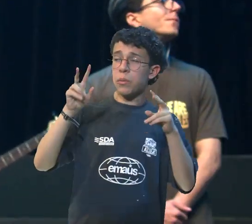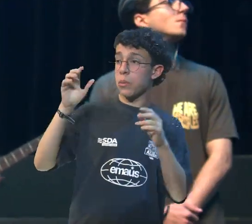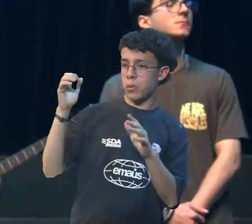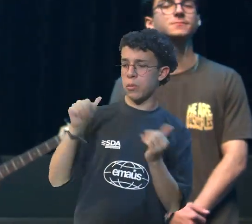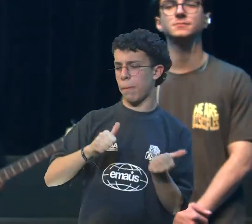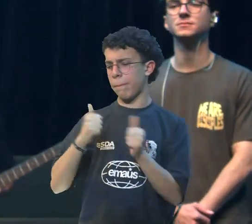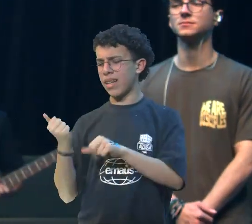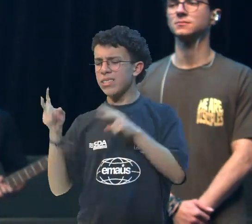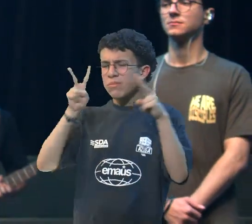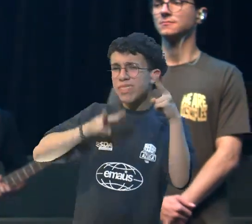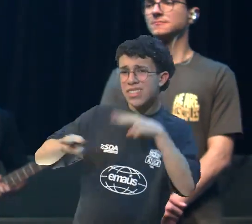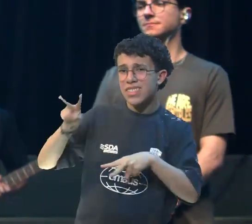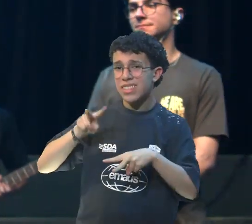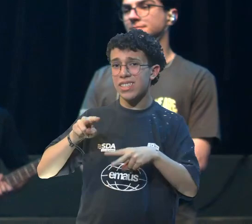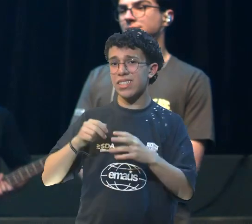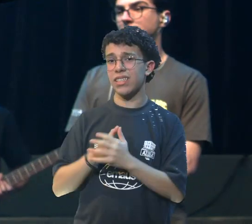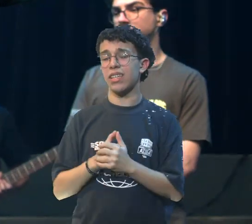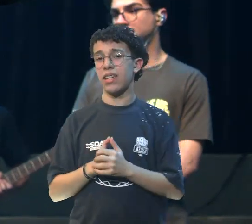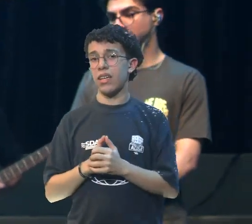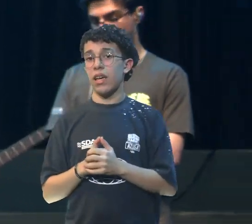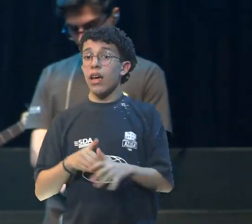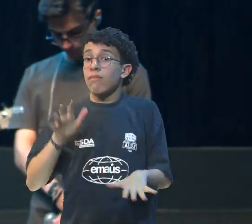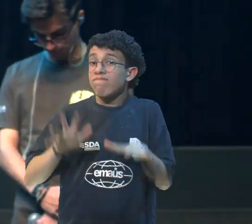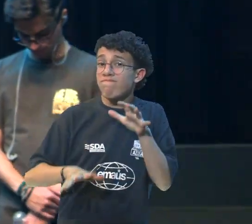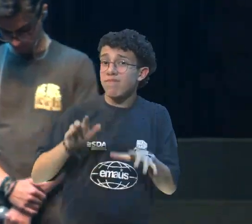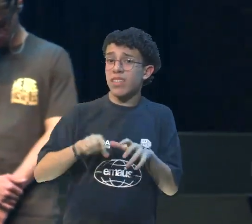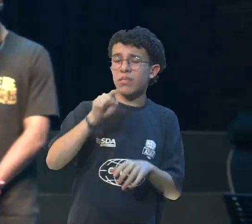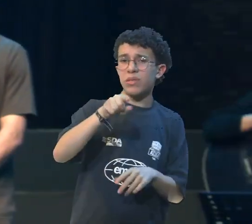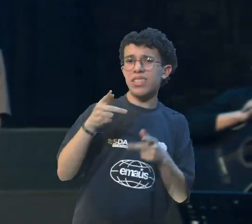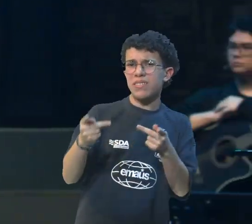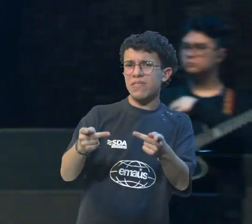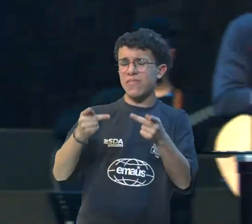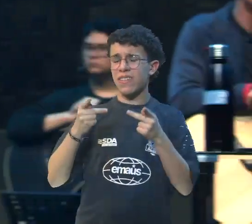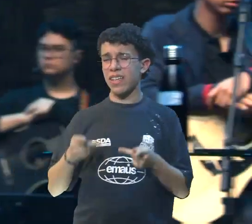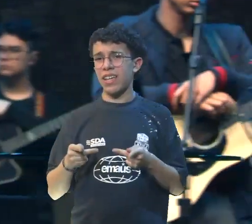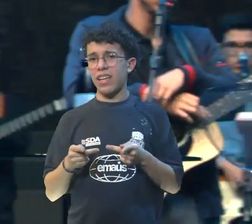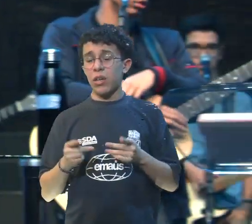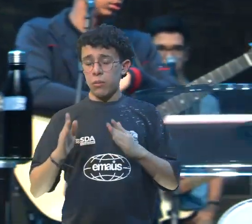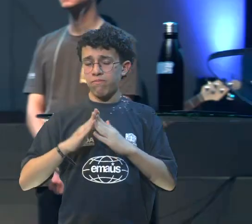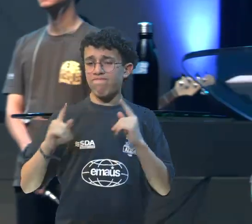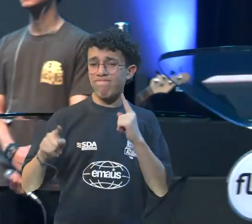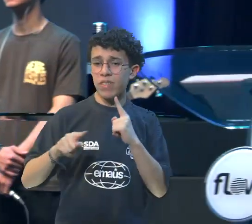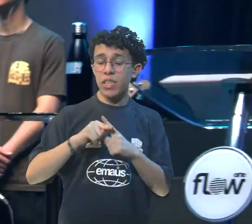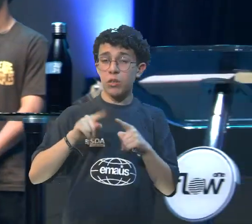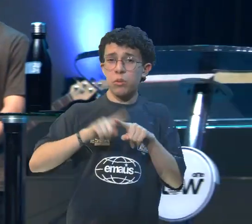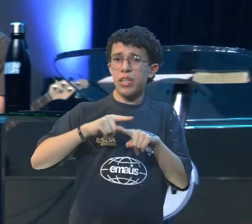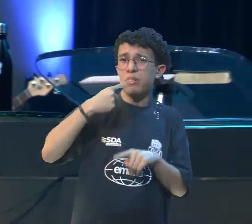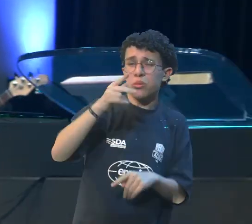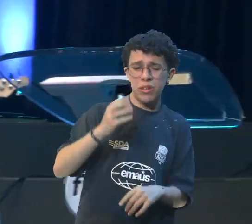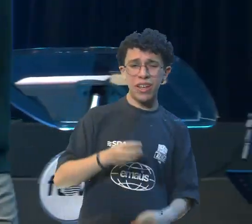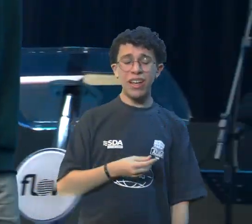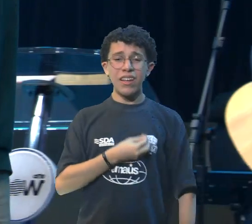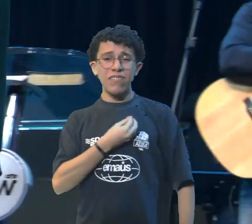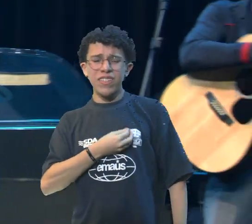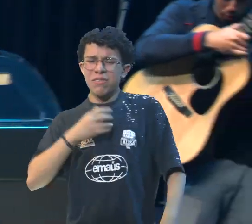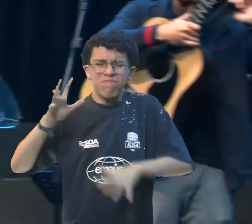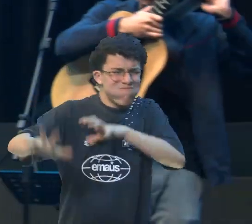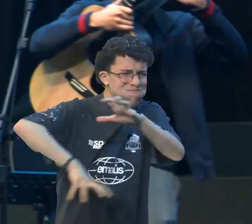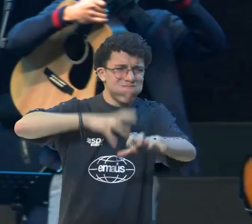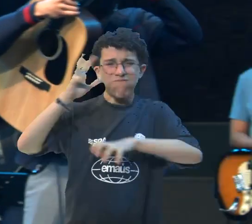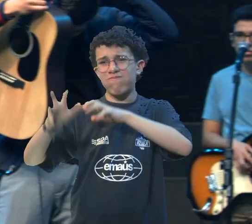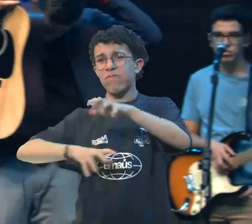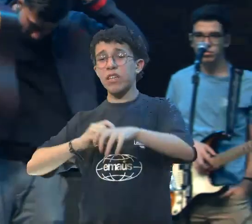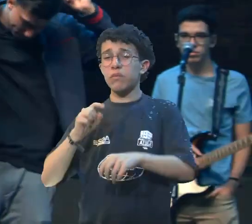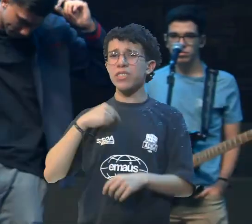algum parente seu. Talvez você veio para a igreja porque tua vida está tão bagunçada que você falou: